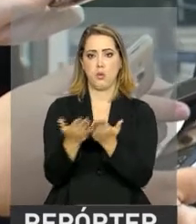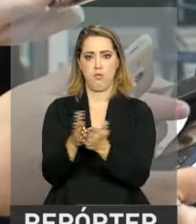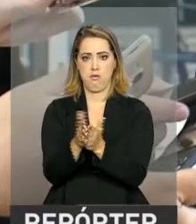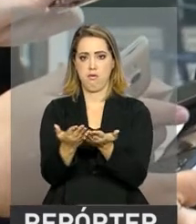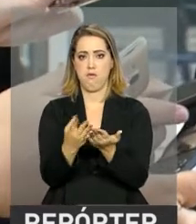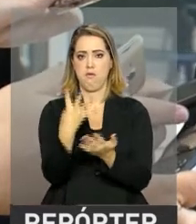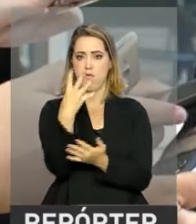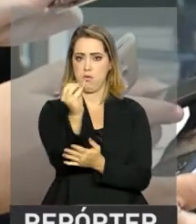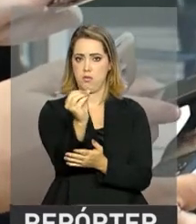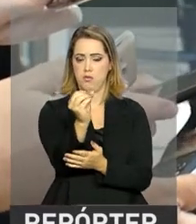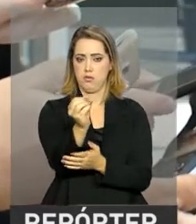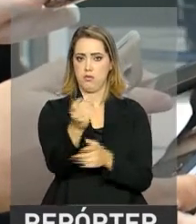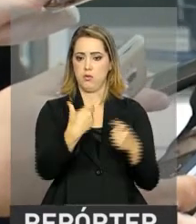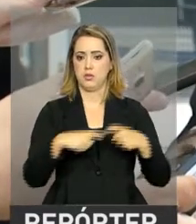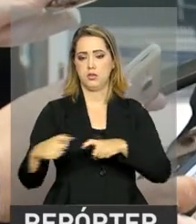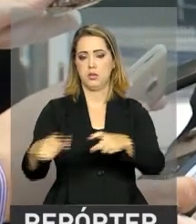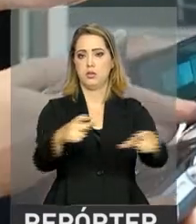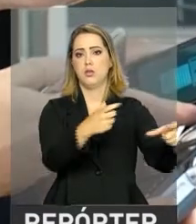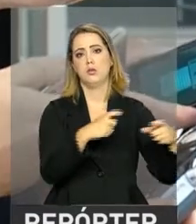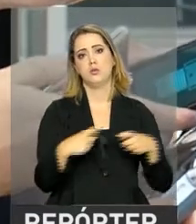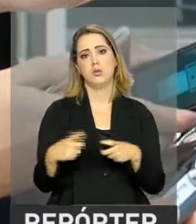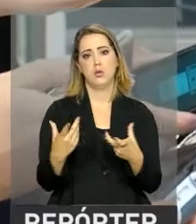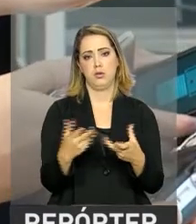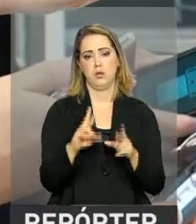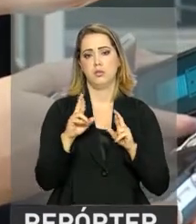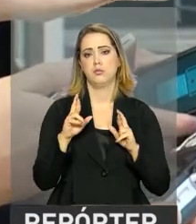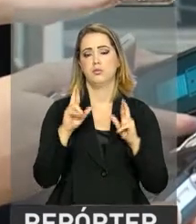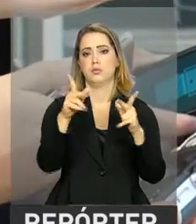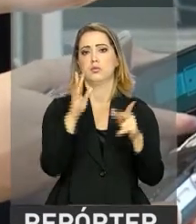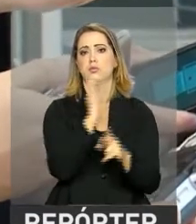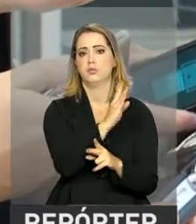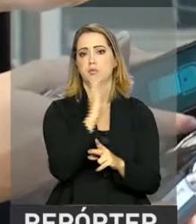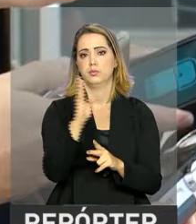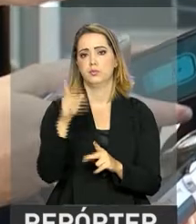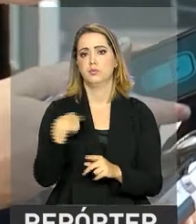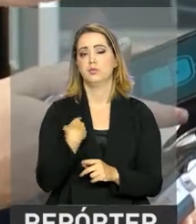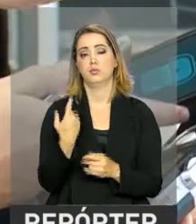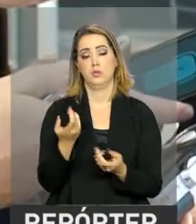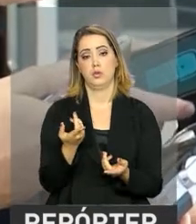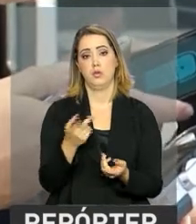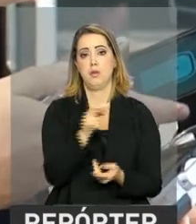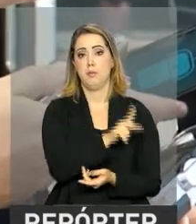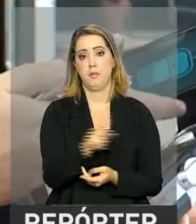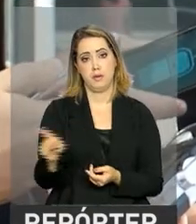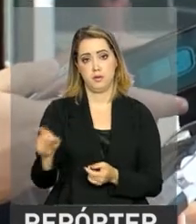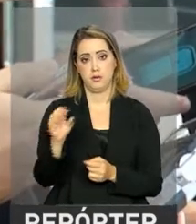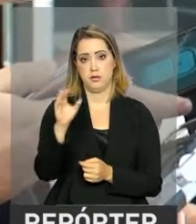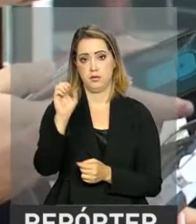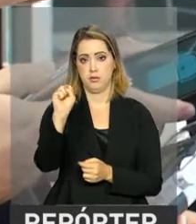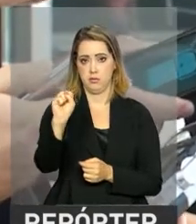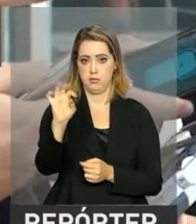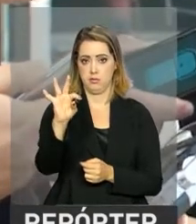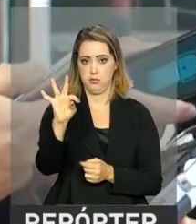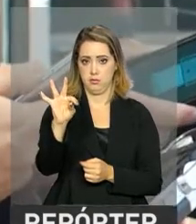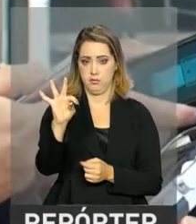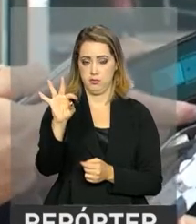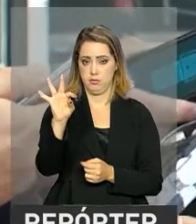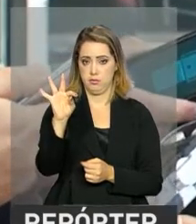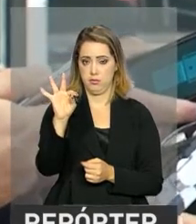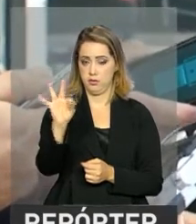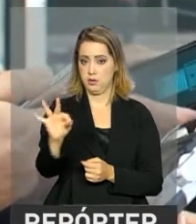40 bibliotecas em 40 penitenciárias. O presidente Carmen Lúcia nos informou que terá uma reunião